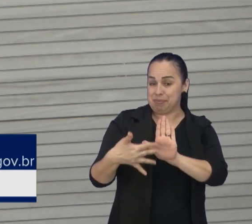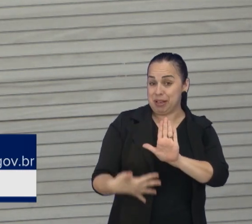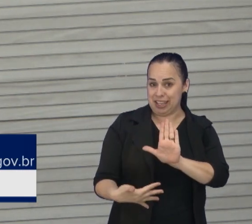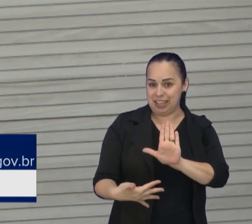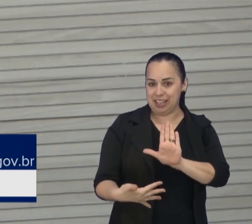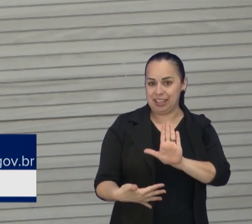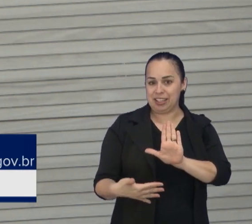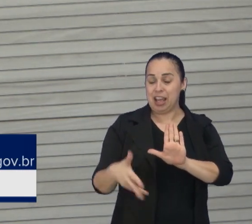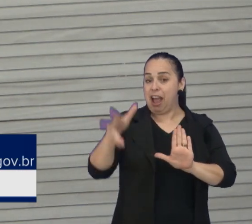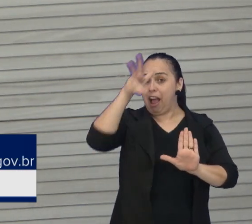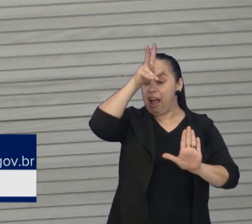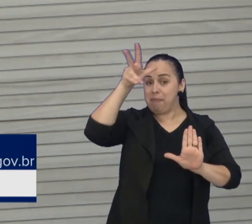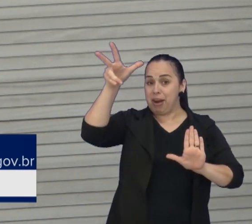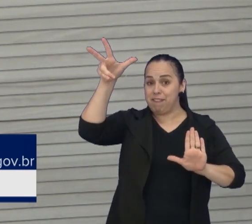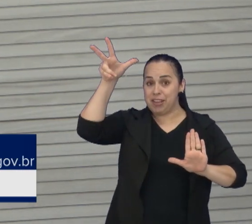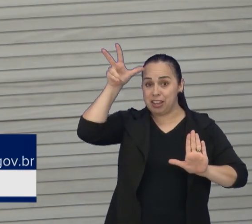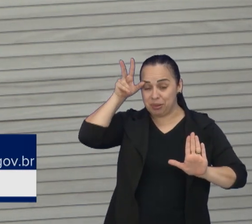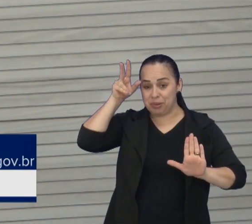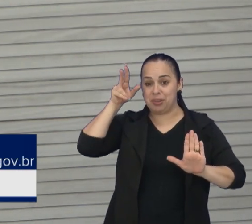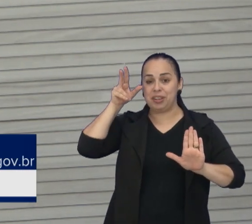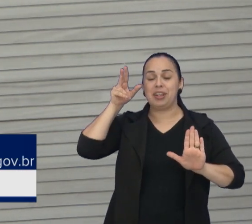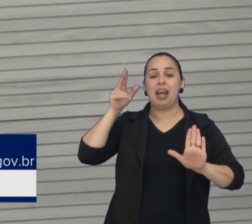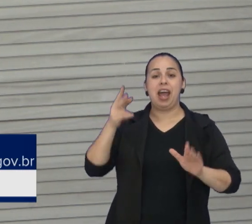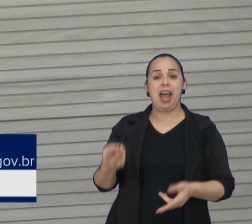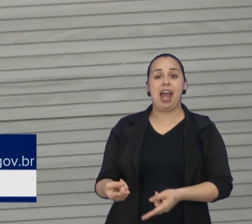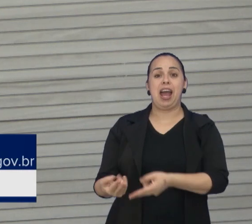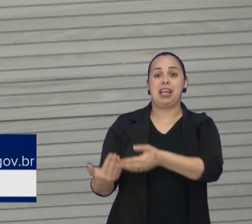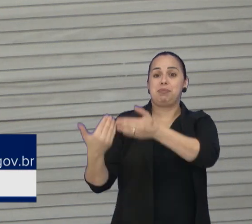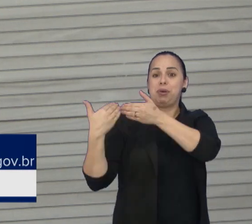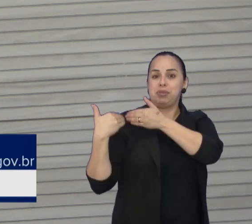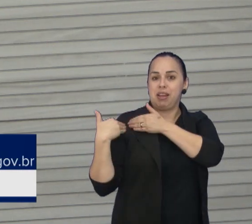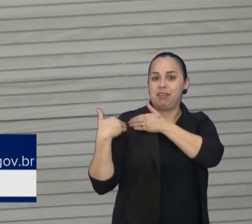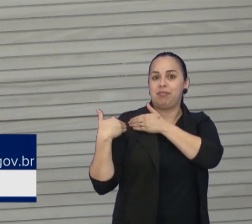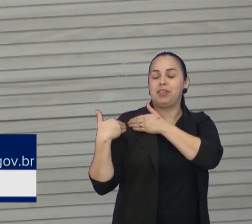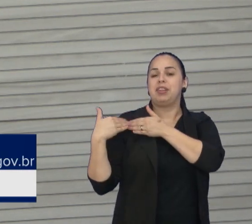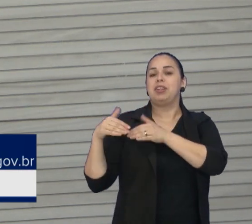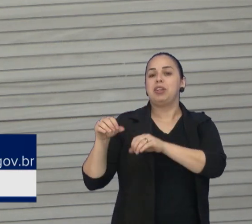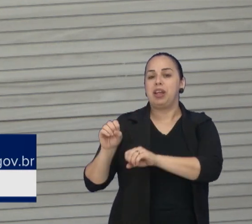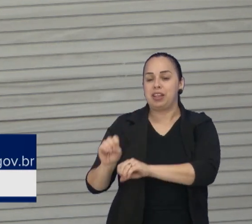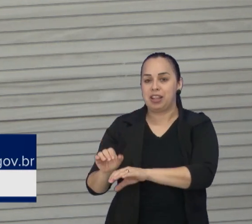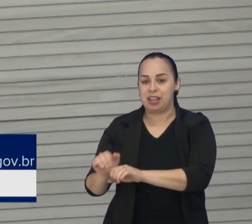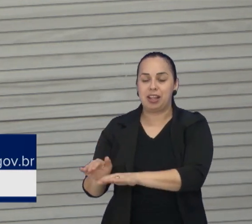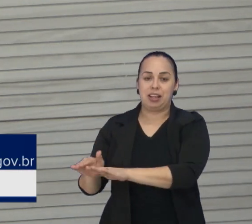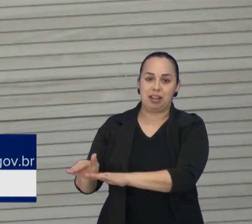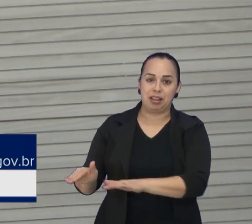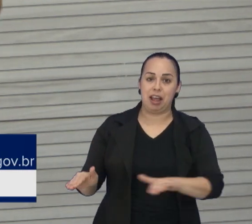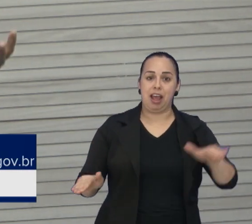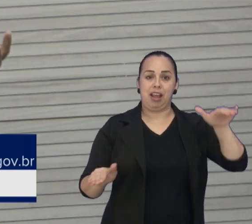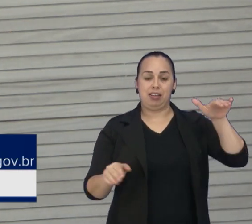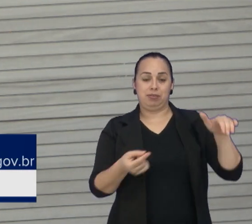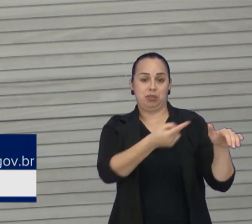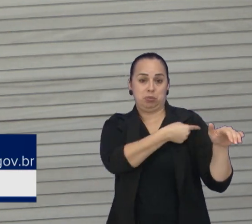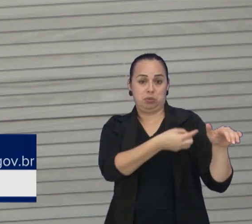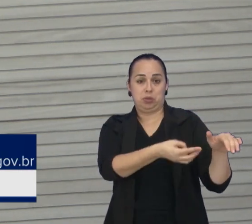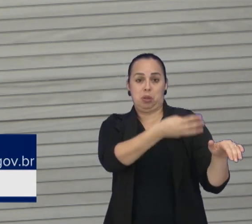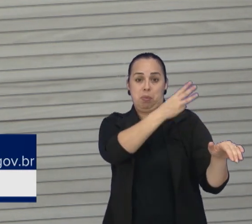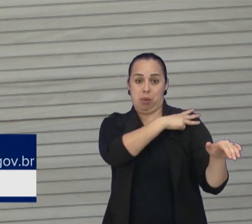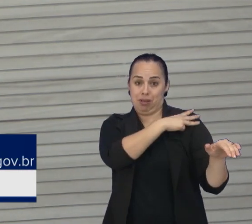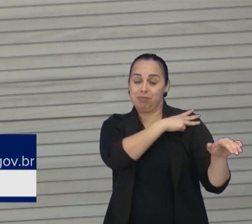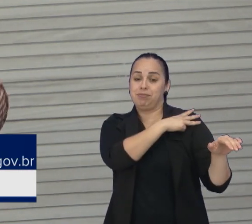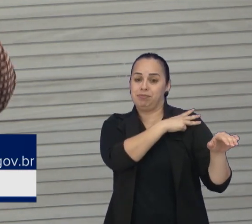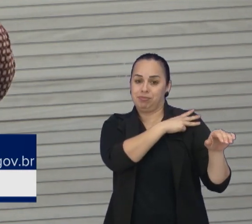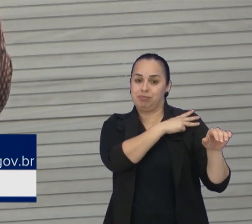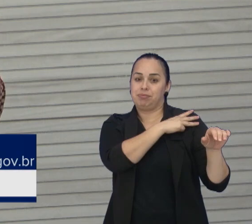município ele é responsável pela educação infantil e fundamental até o 9º ano, o Estado, o ensino médio e técnico